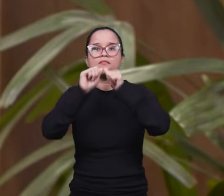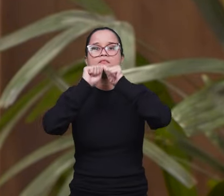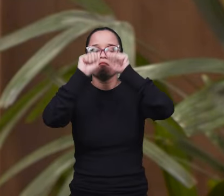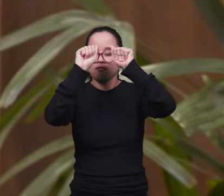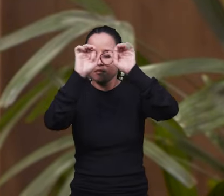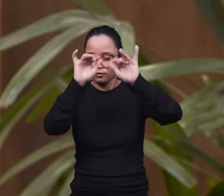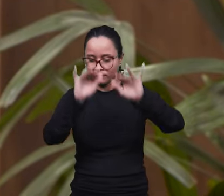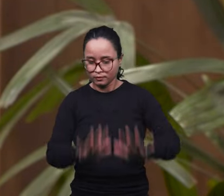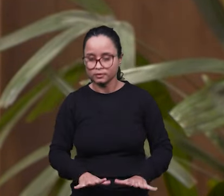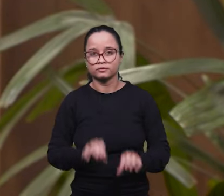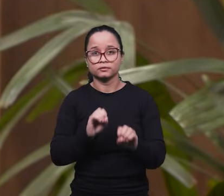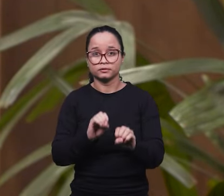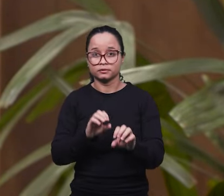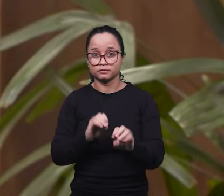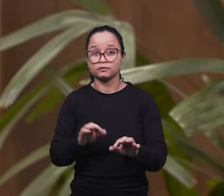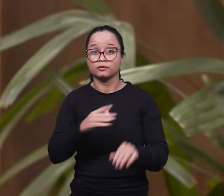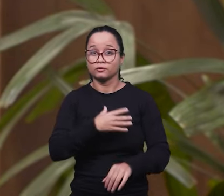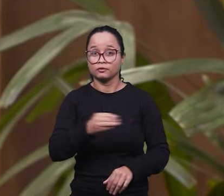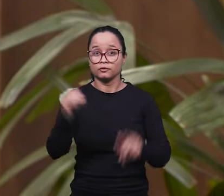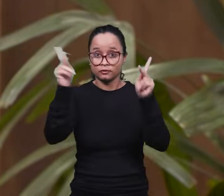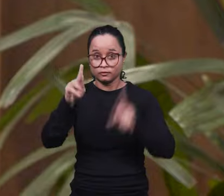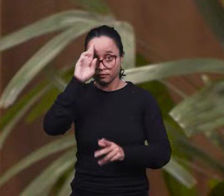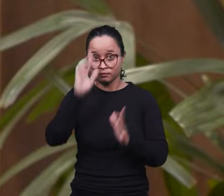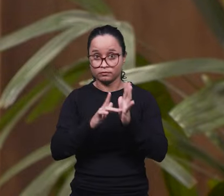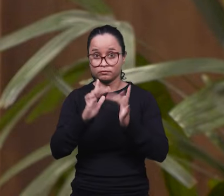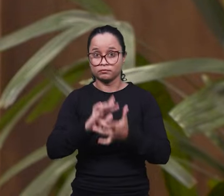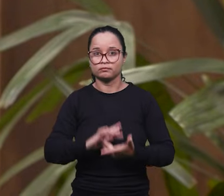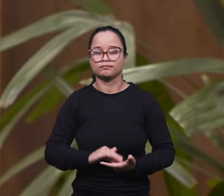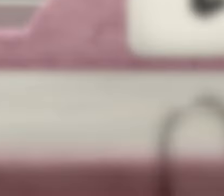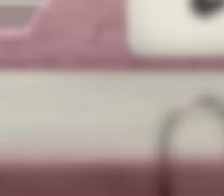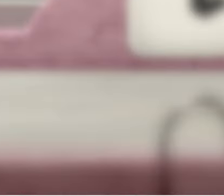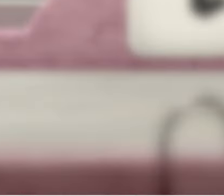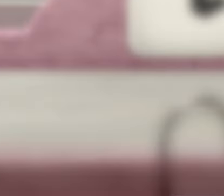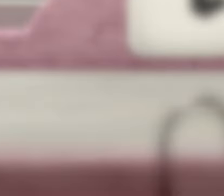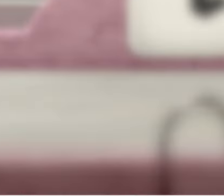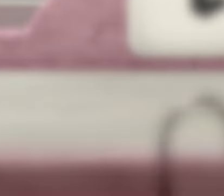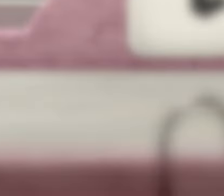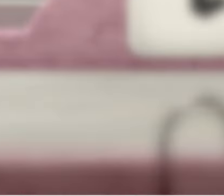abençoar na educação de nossos filhos a paz do Senhor Jesus